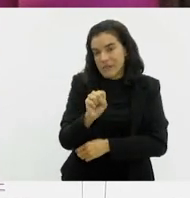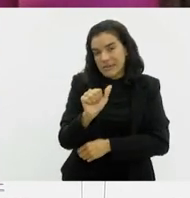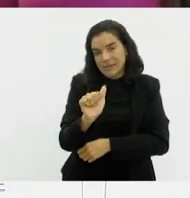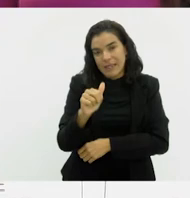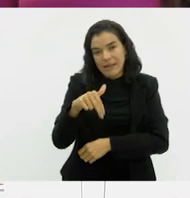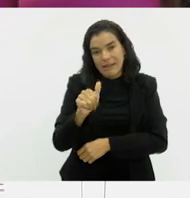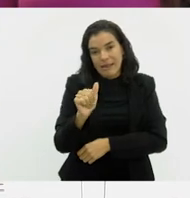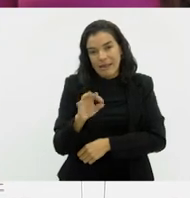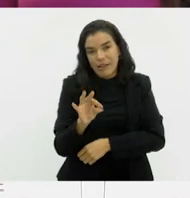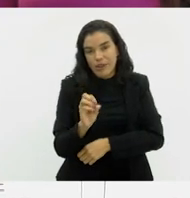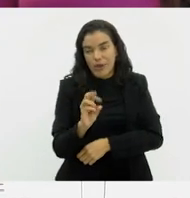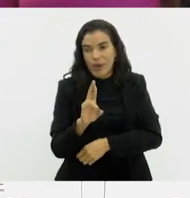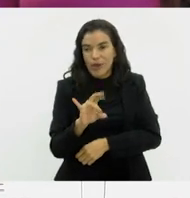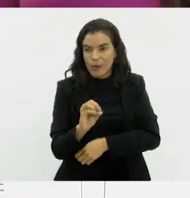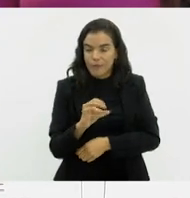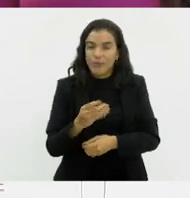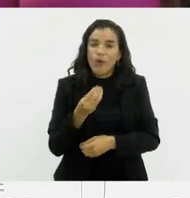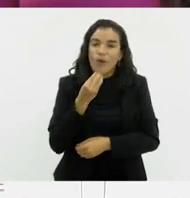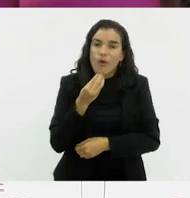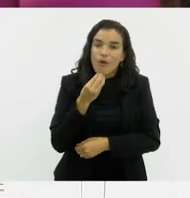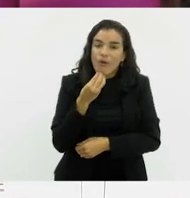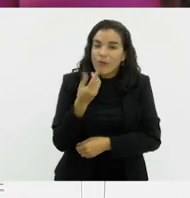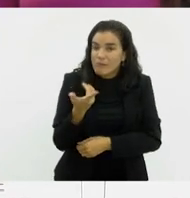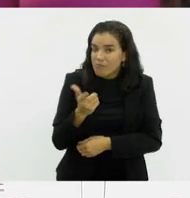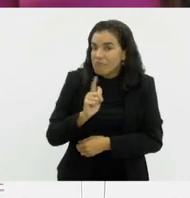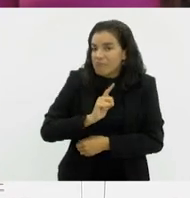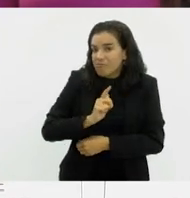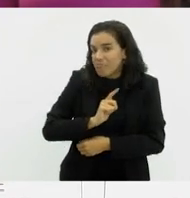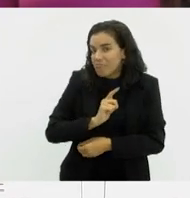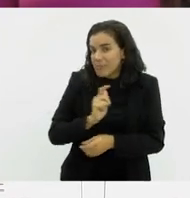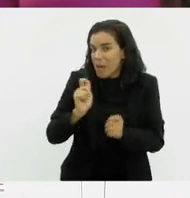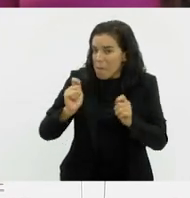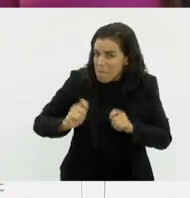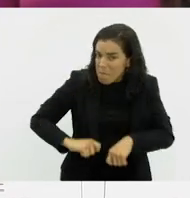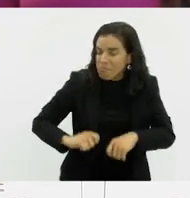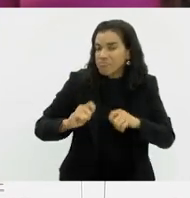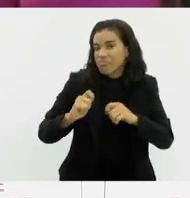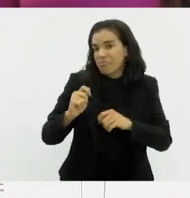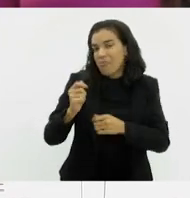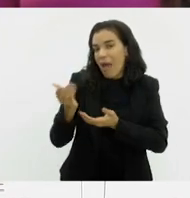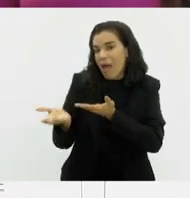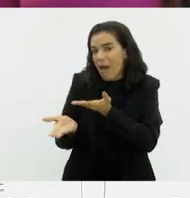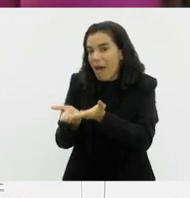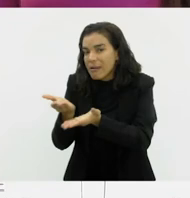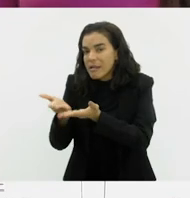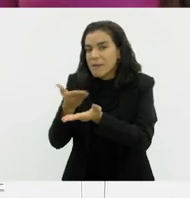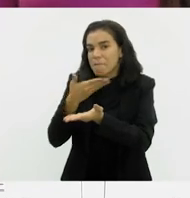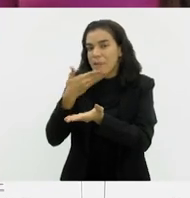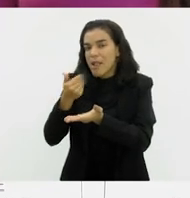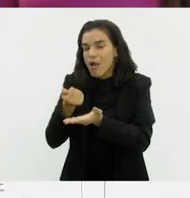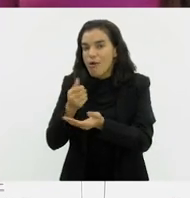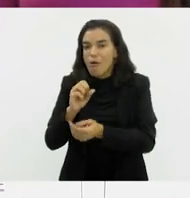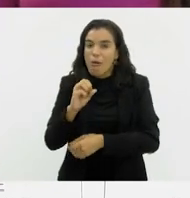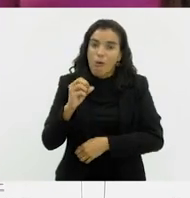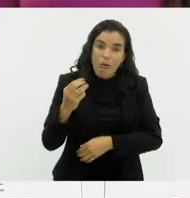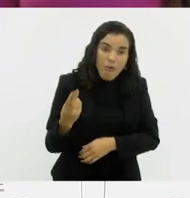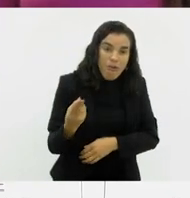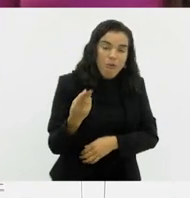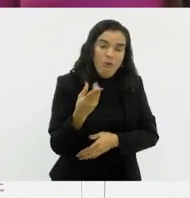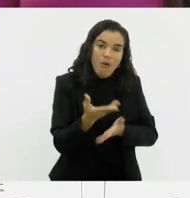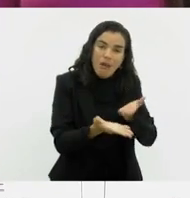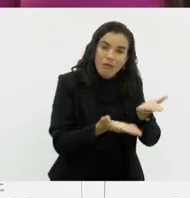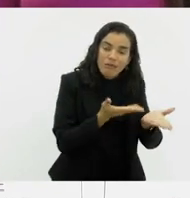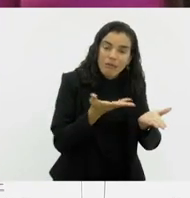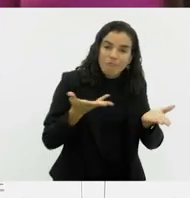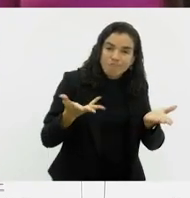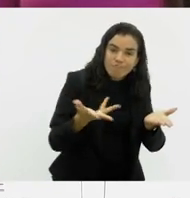alguma forma subutilizada, obviamente, porque ela tem... potencial para atender melhor, para atender com mais